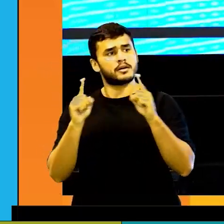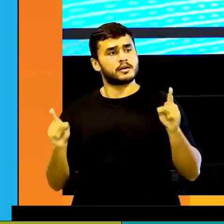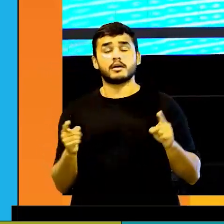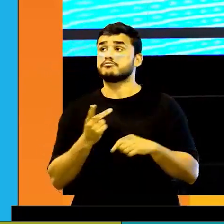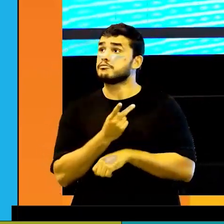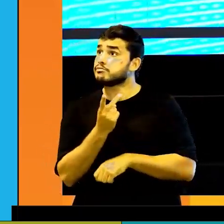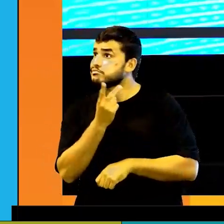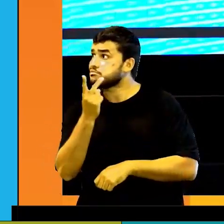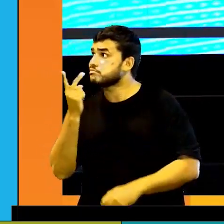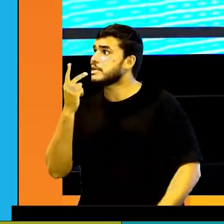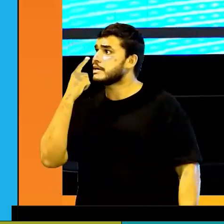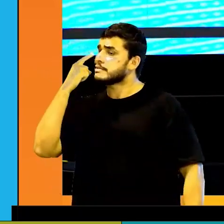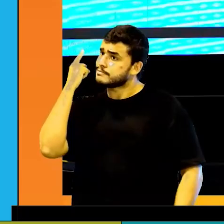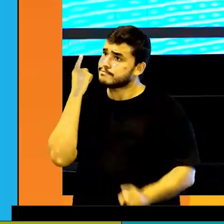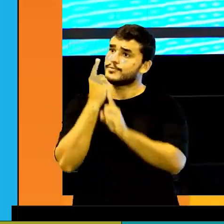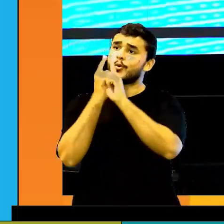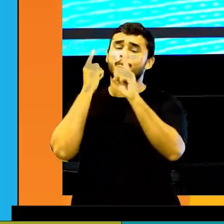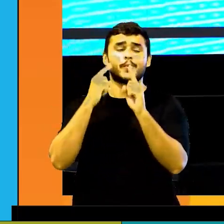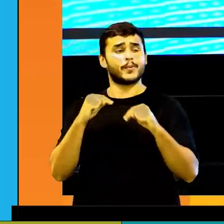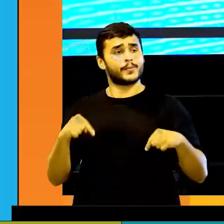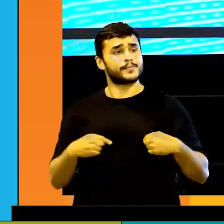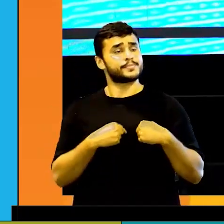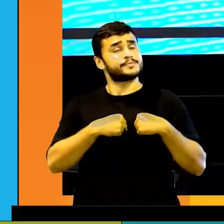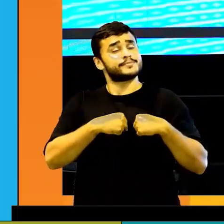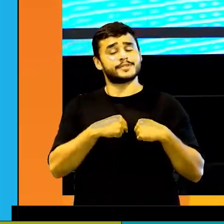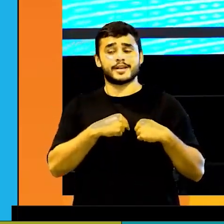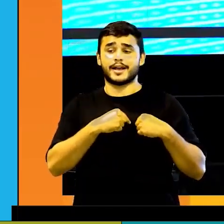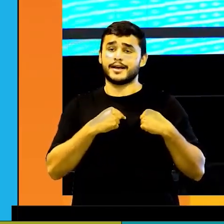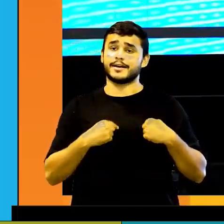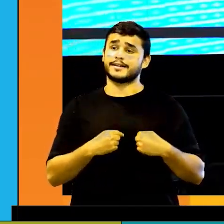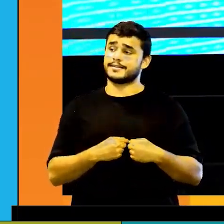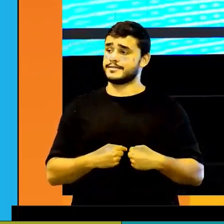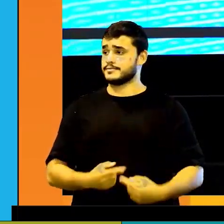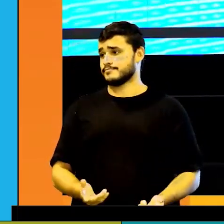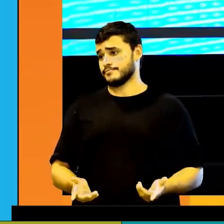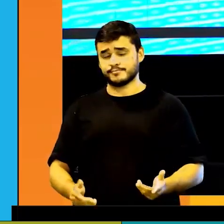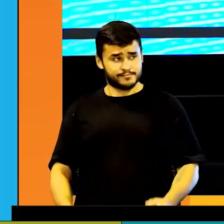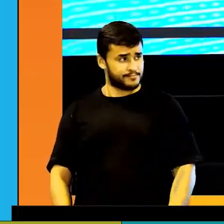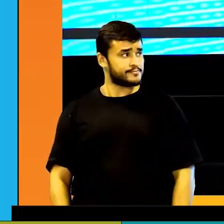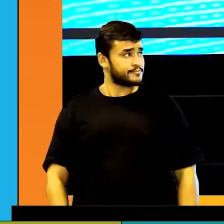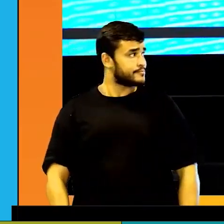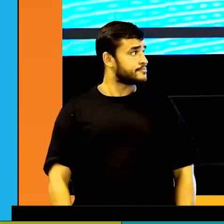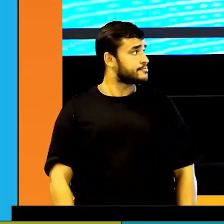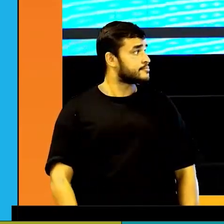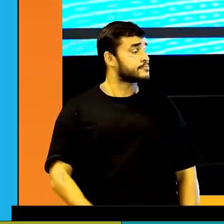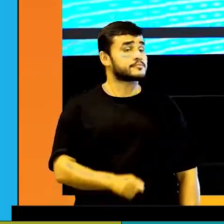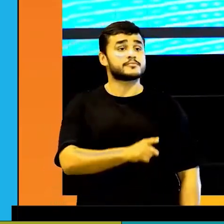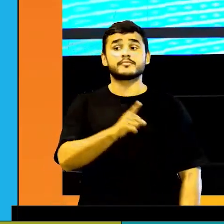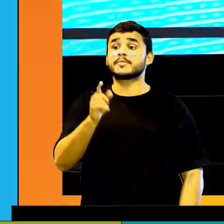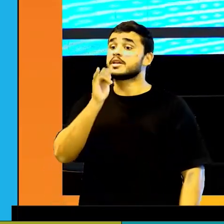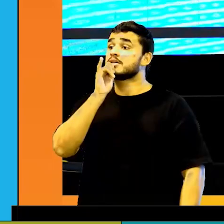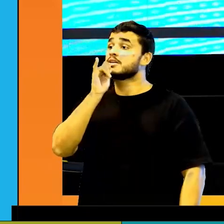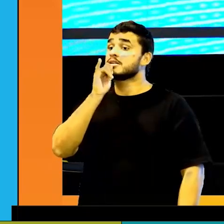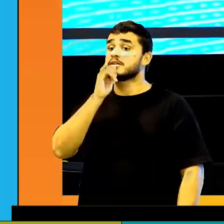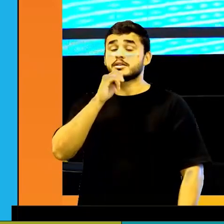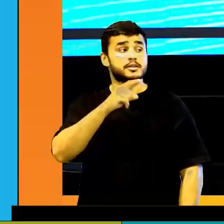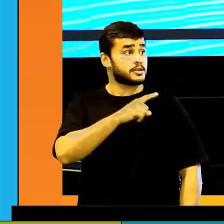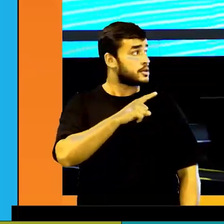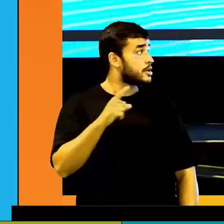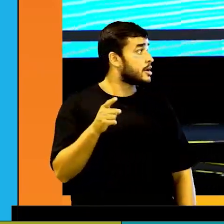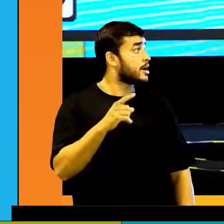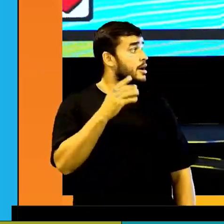só procurar. Viu? Ou então para um dia um pouquinho, que vem, né? Segundo aquele poema As Borboletas de Mário